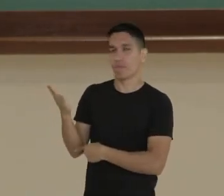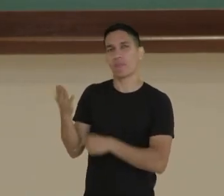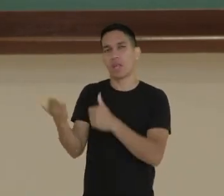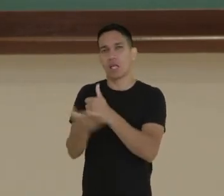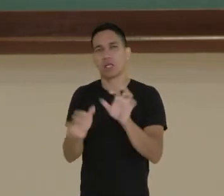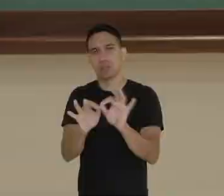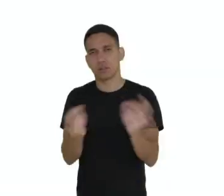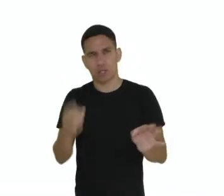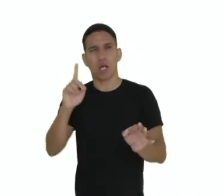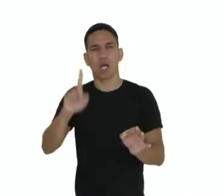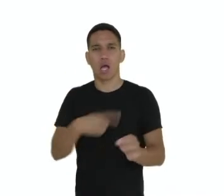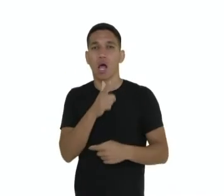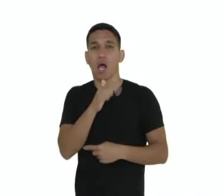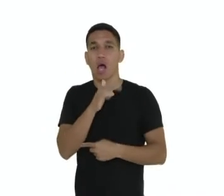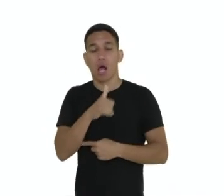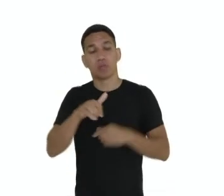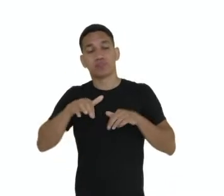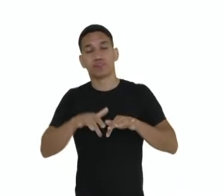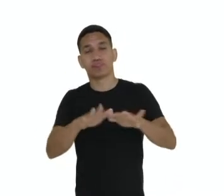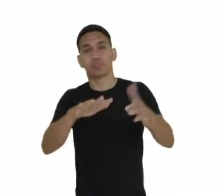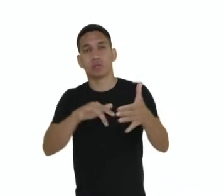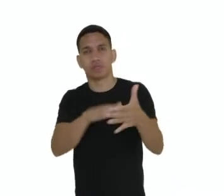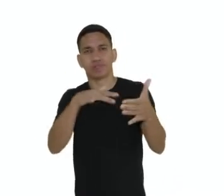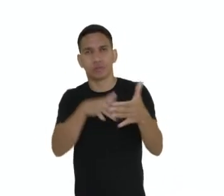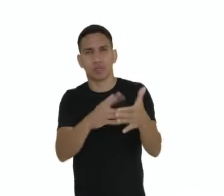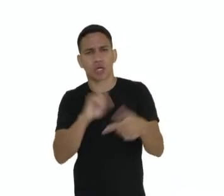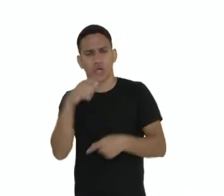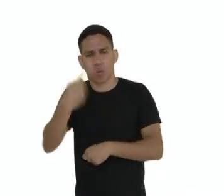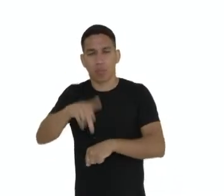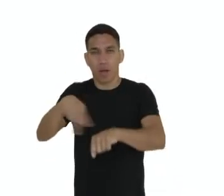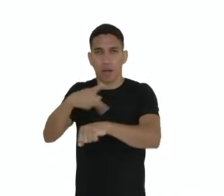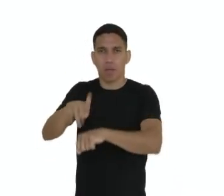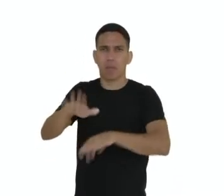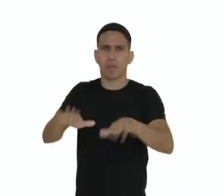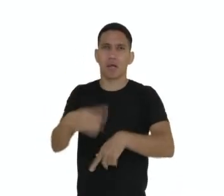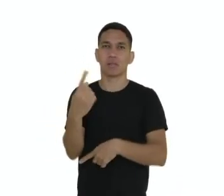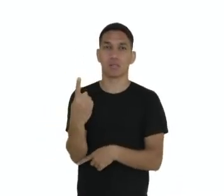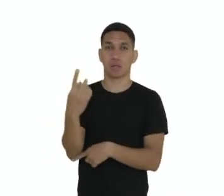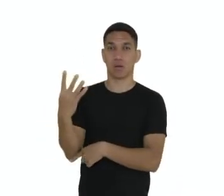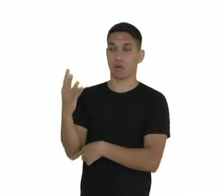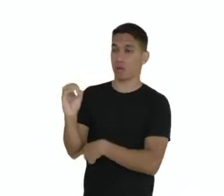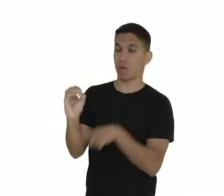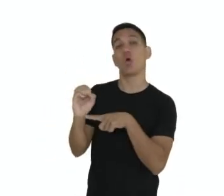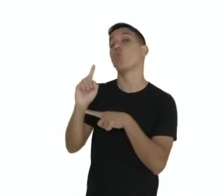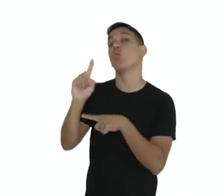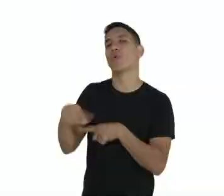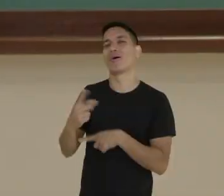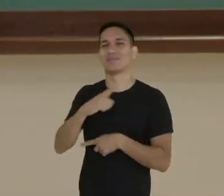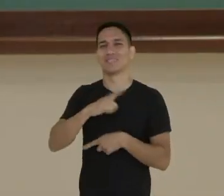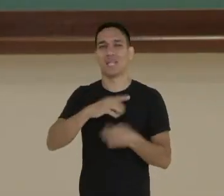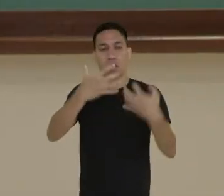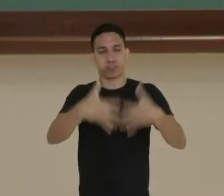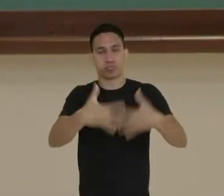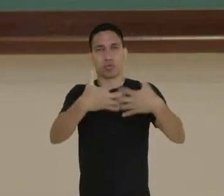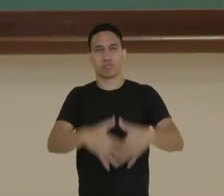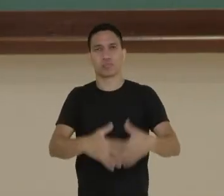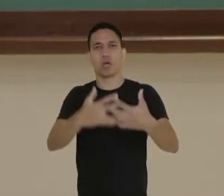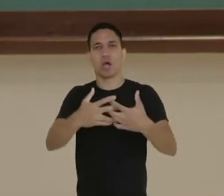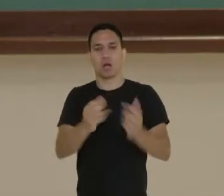hidráulica, né? Aqui o nosso país, por exemplo, tem em torno de 140 usinas elétricas, né, usinas